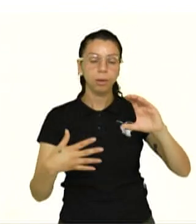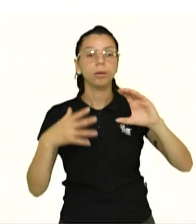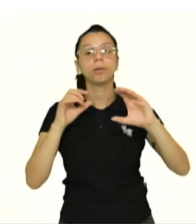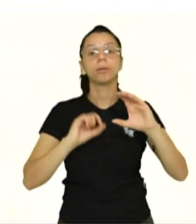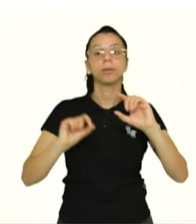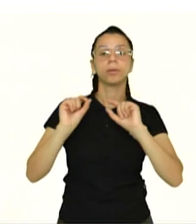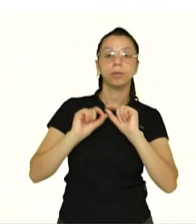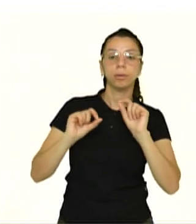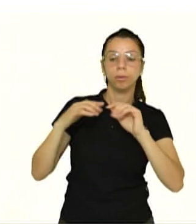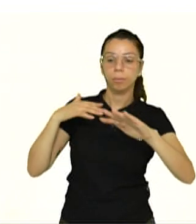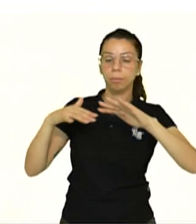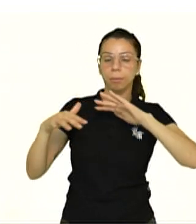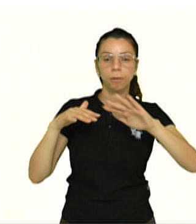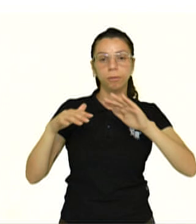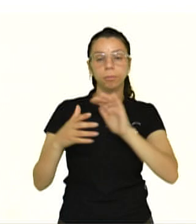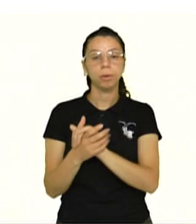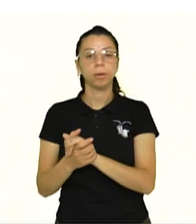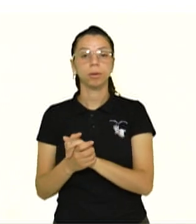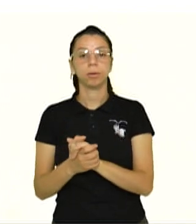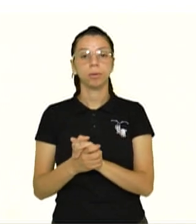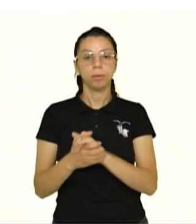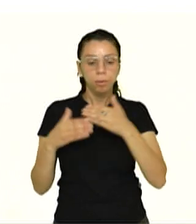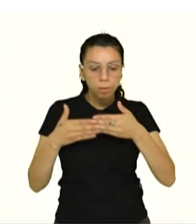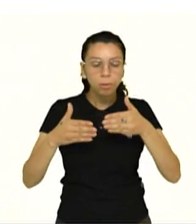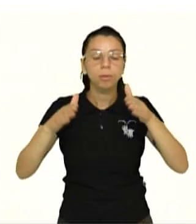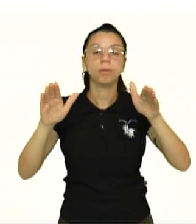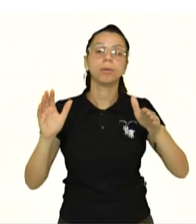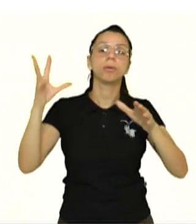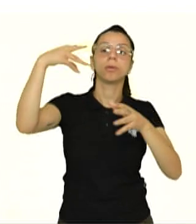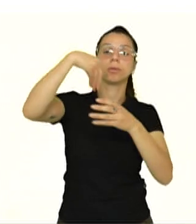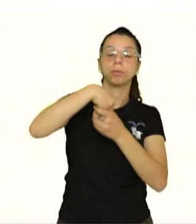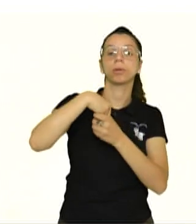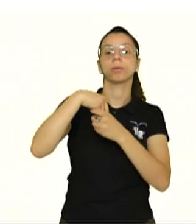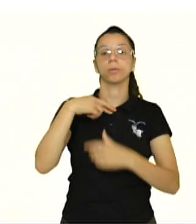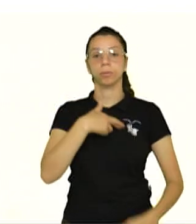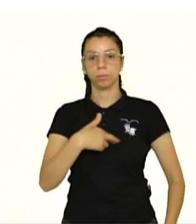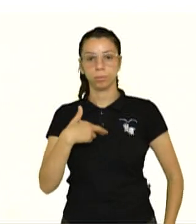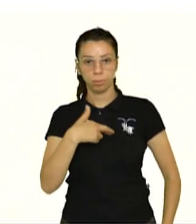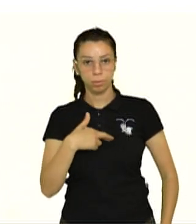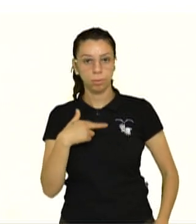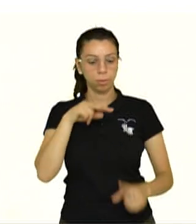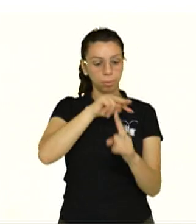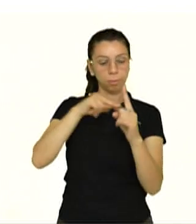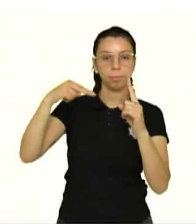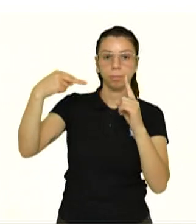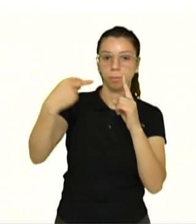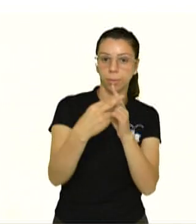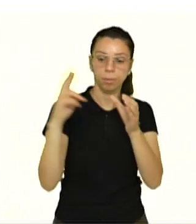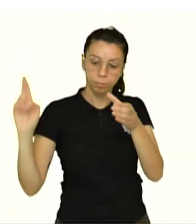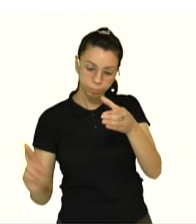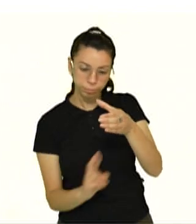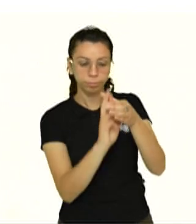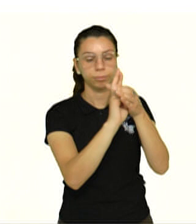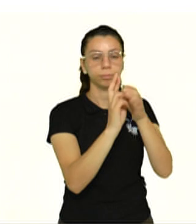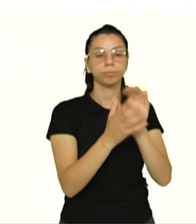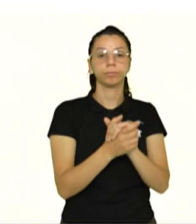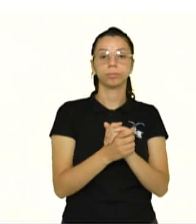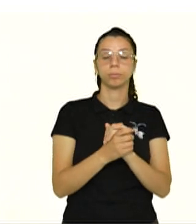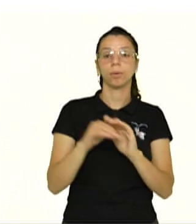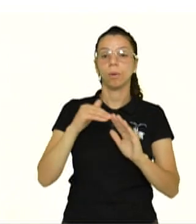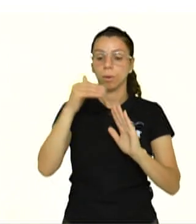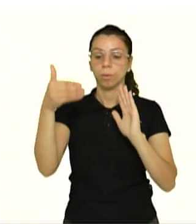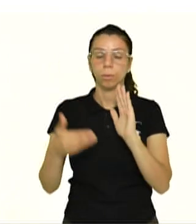se atreveu a revidar abertamente em seus fundamentos a perspectiva instaurada pela Renascença. Tudo o